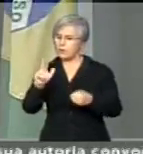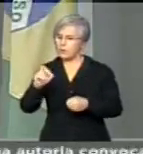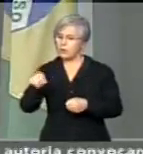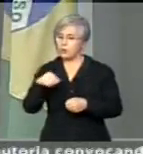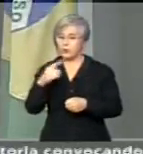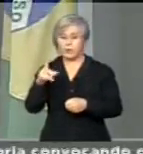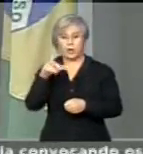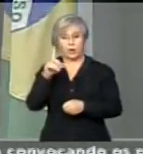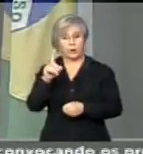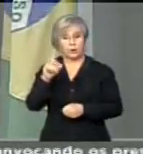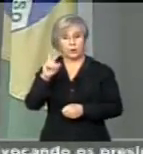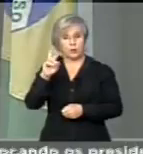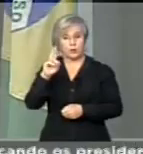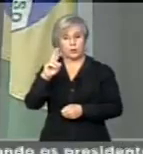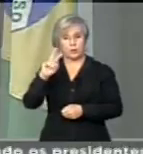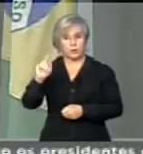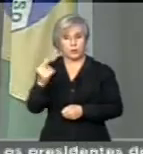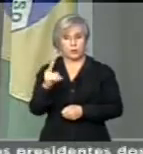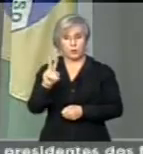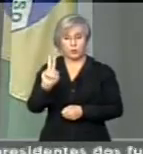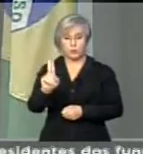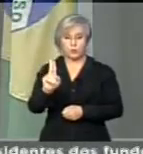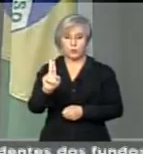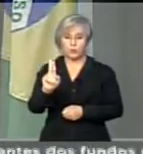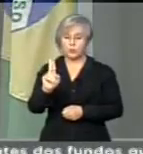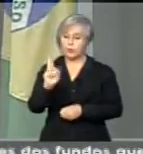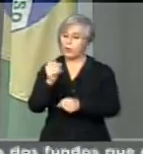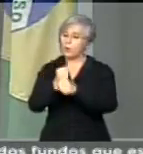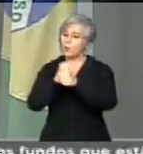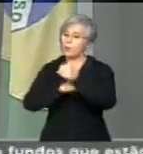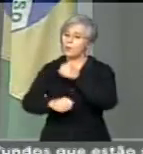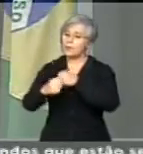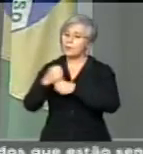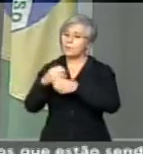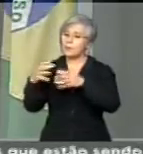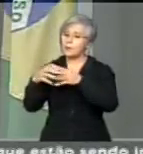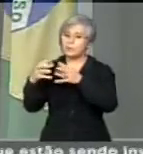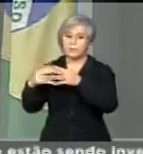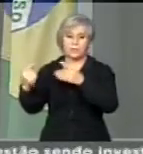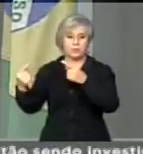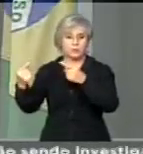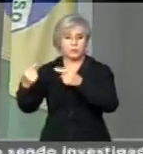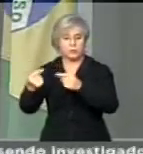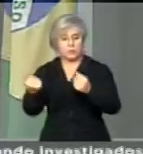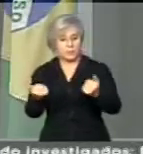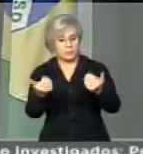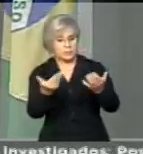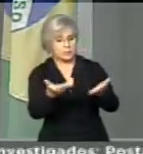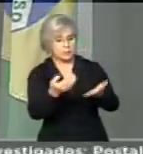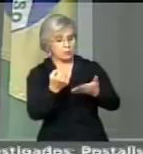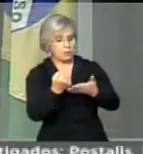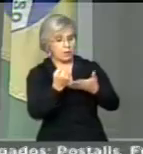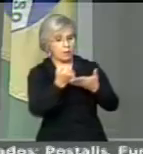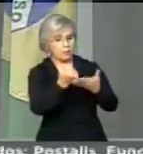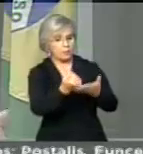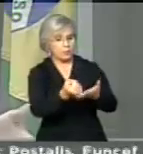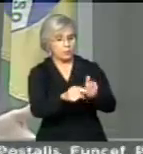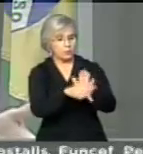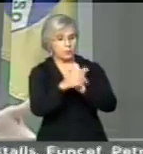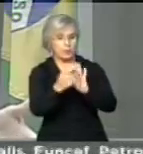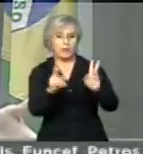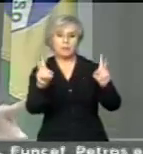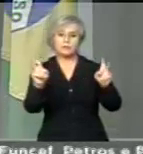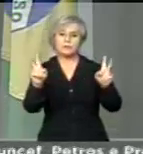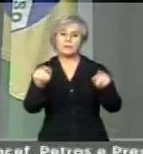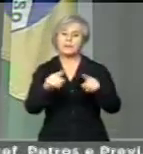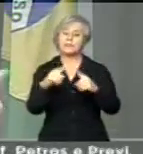DRU, o ano passado parte substancial da própria oposição ofereceu apoio a essa matéria, e o que